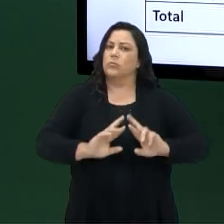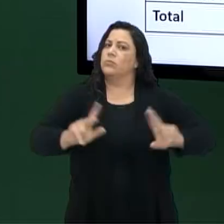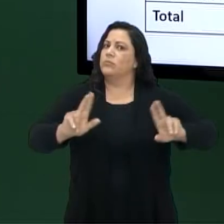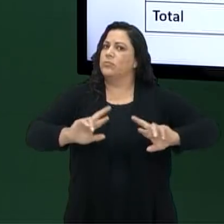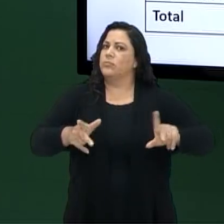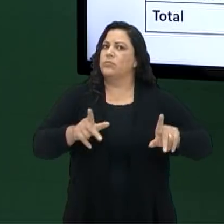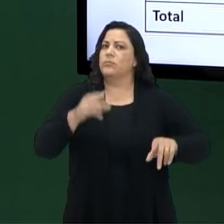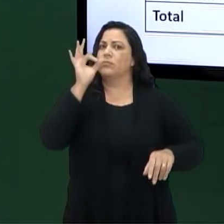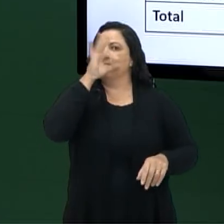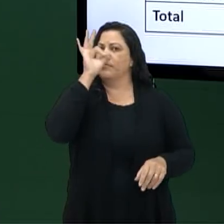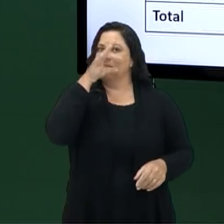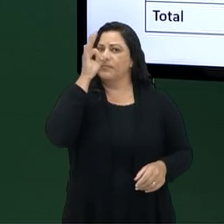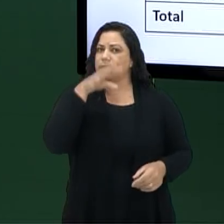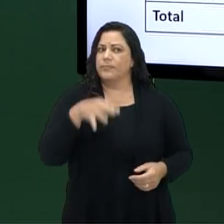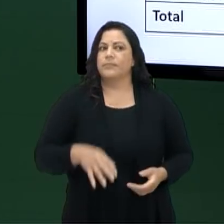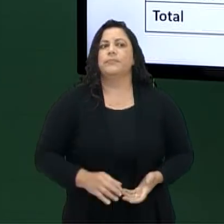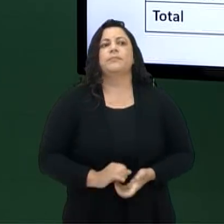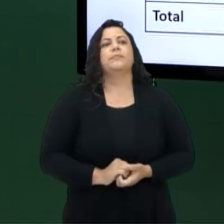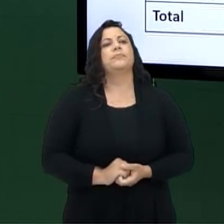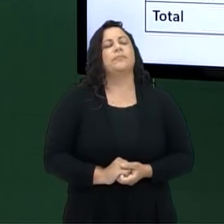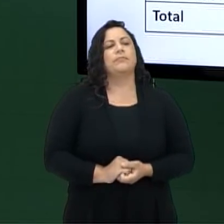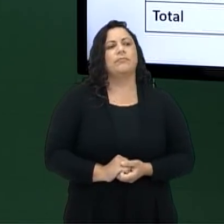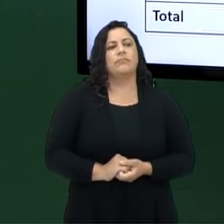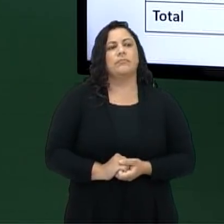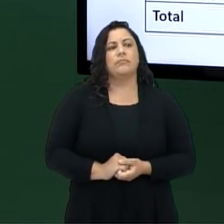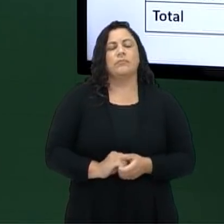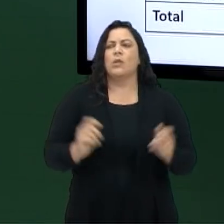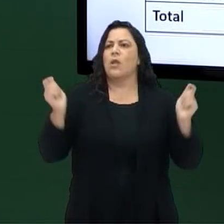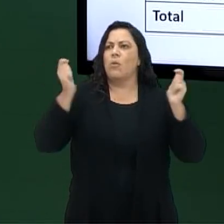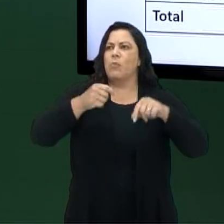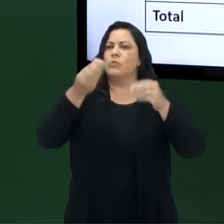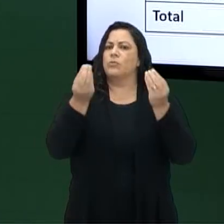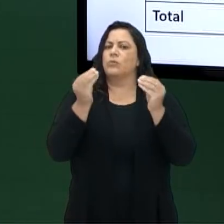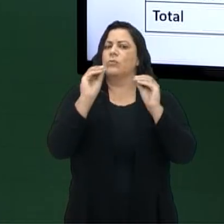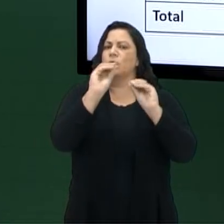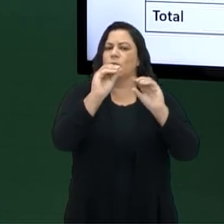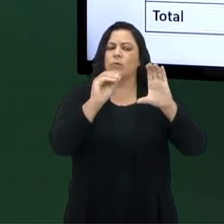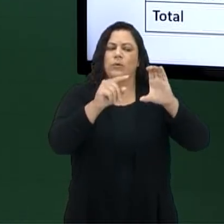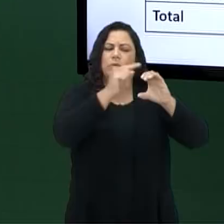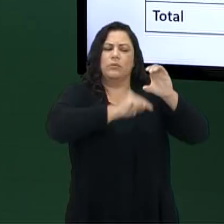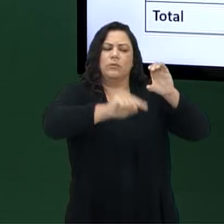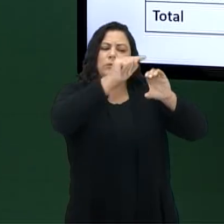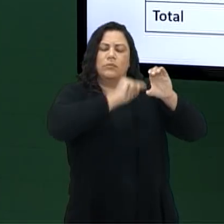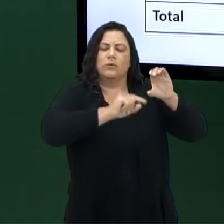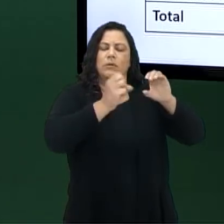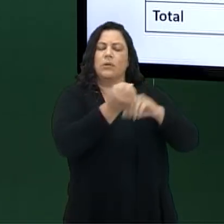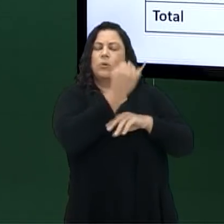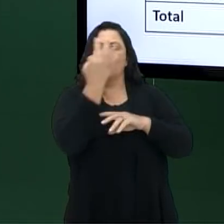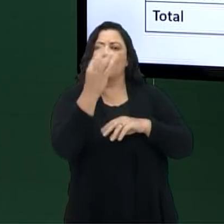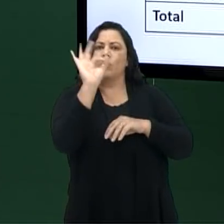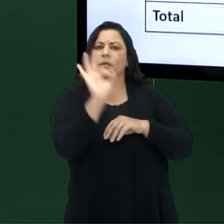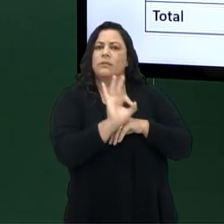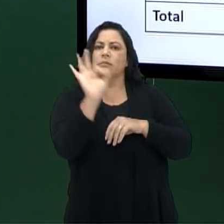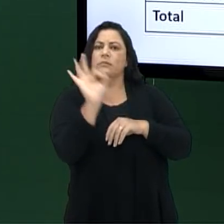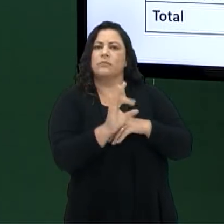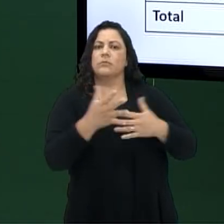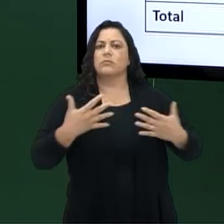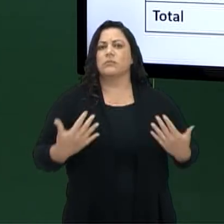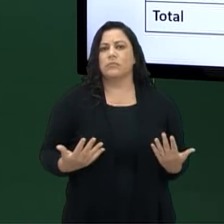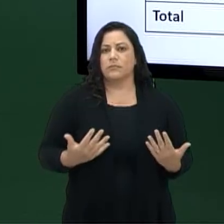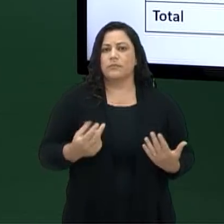Escolher um verde. Você pode colocar aqui o quê? Você pode colocar o percentual, tá? Quanto por cento que é isso aqui? Isso